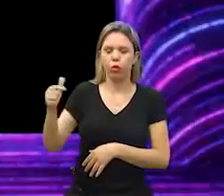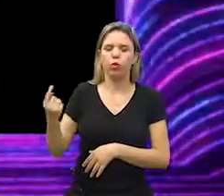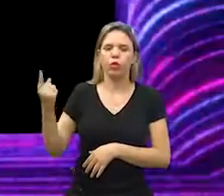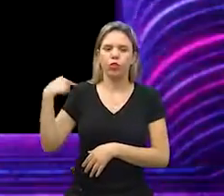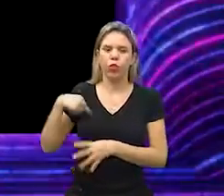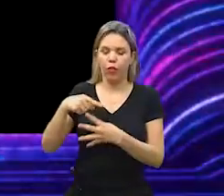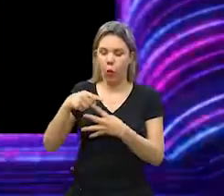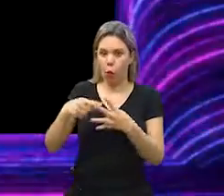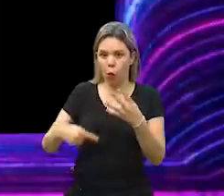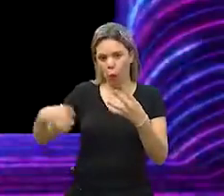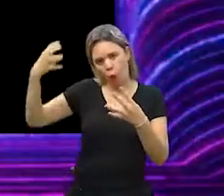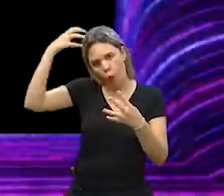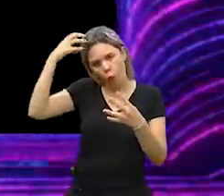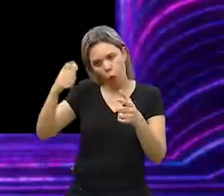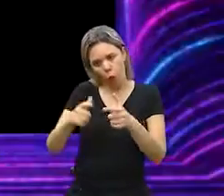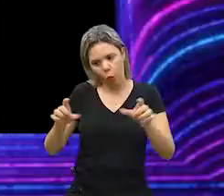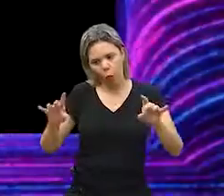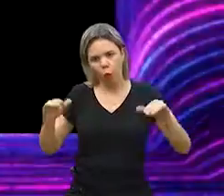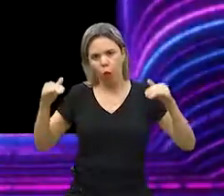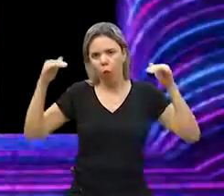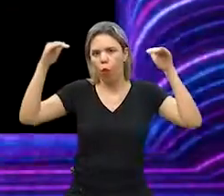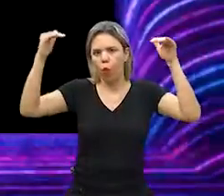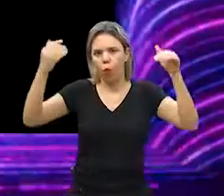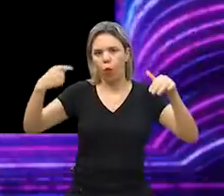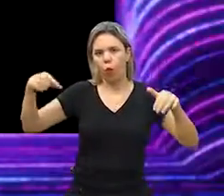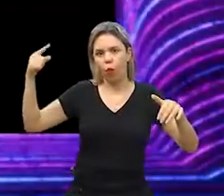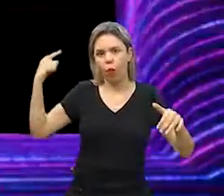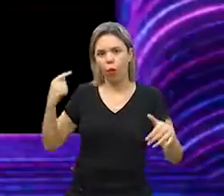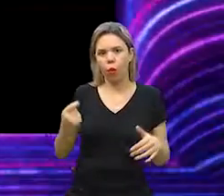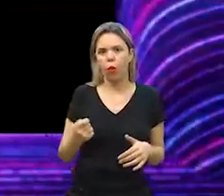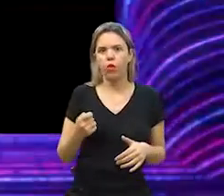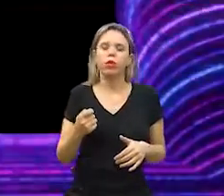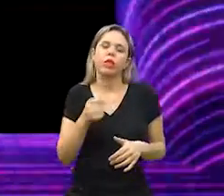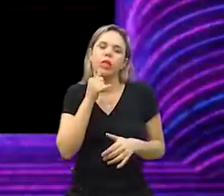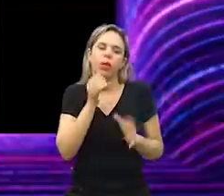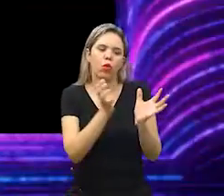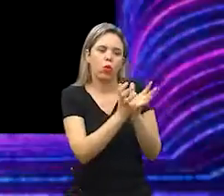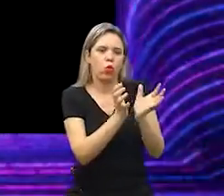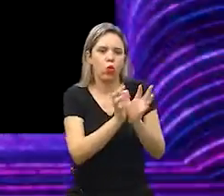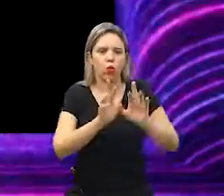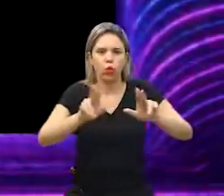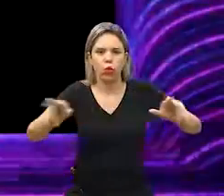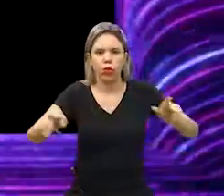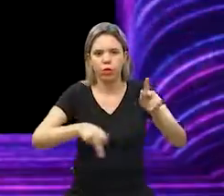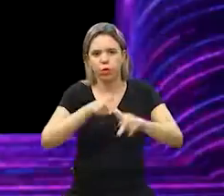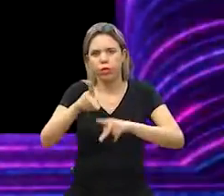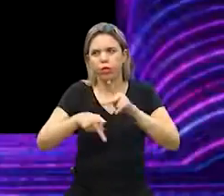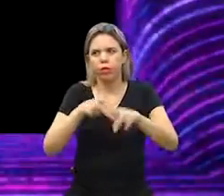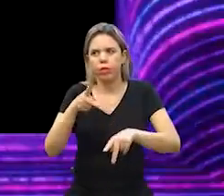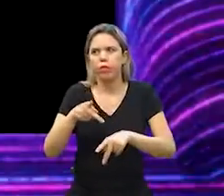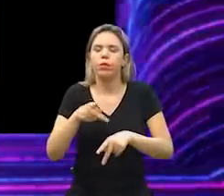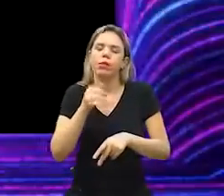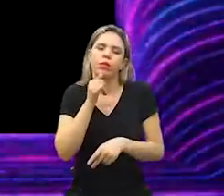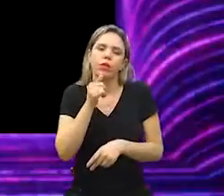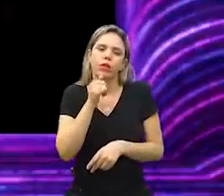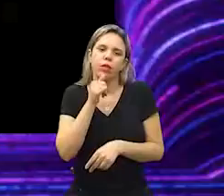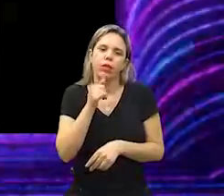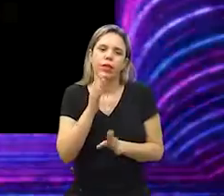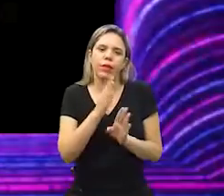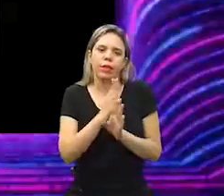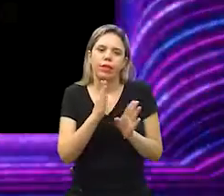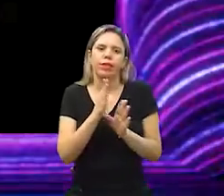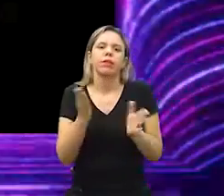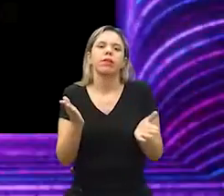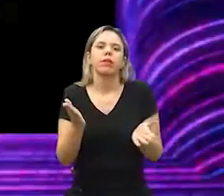né? Grandes impérios, quase que em civilizações distintas, e sempre assim, que se caíam, né? O Mistério